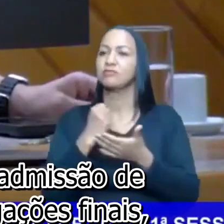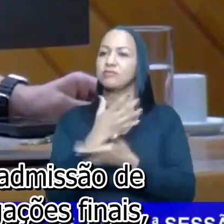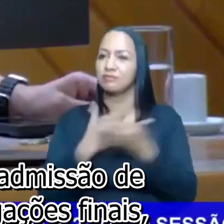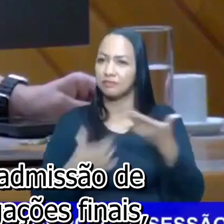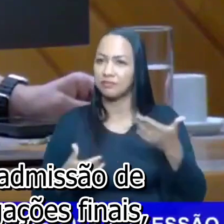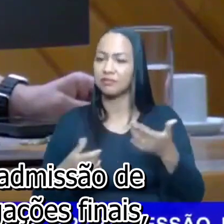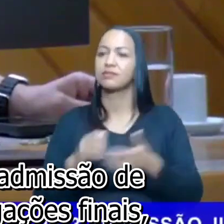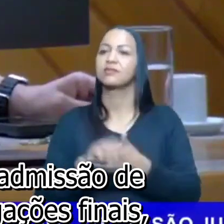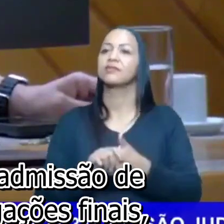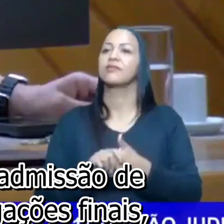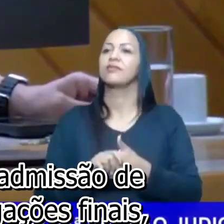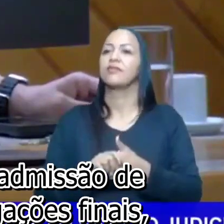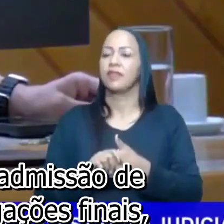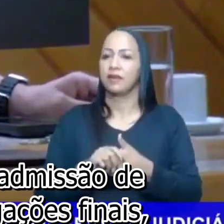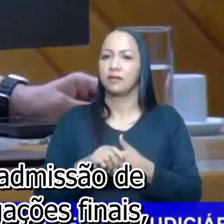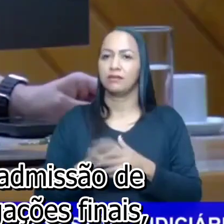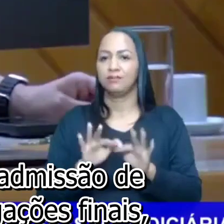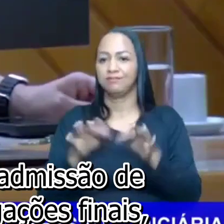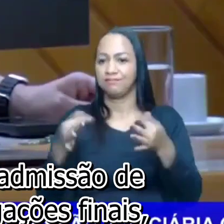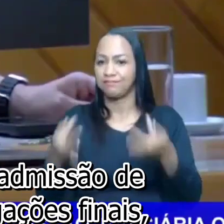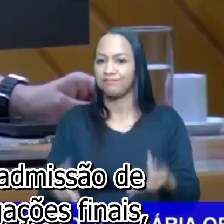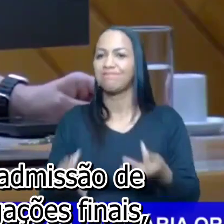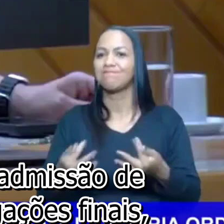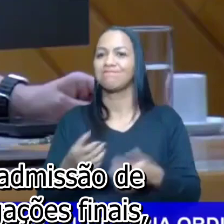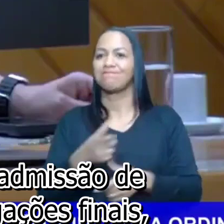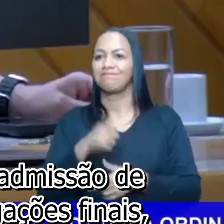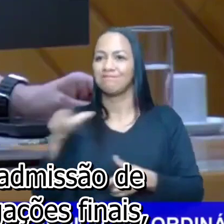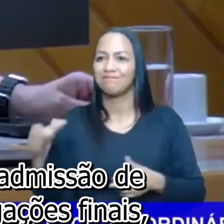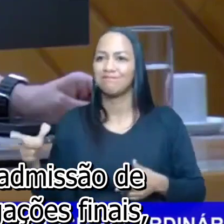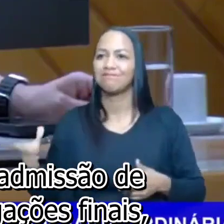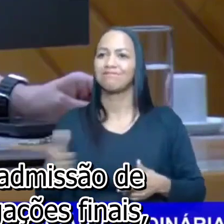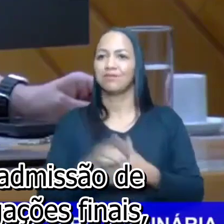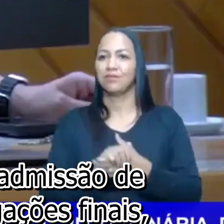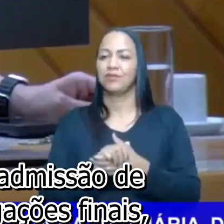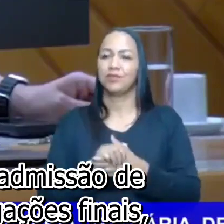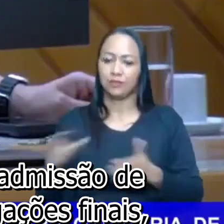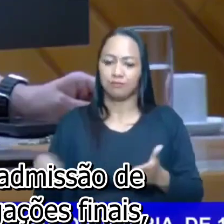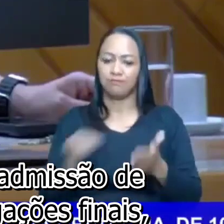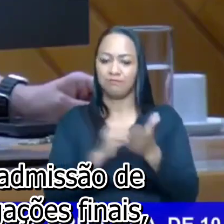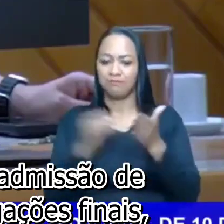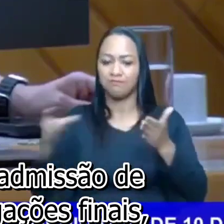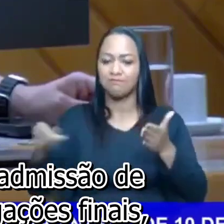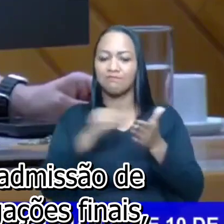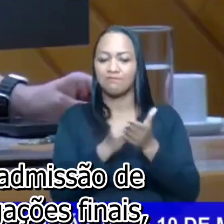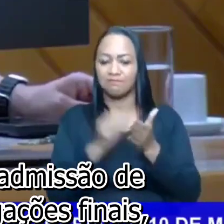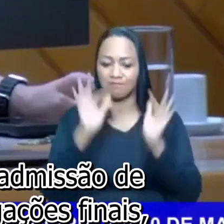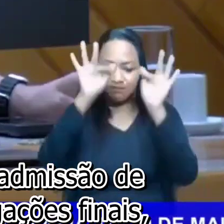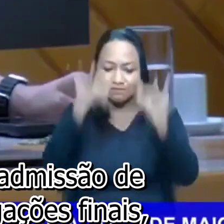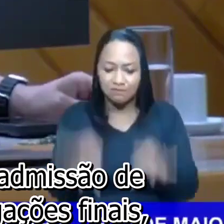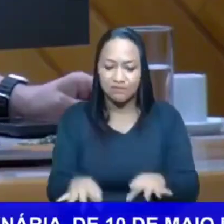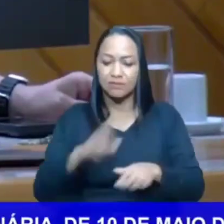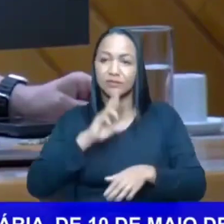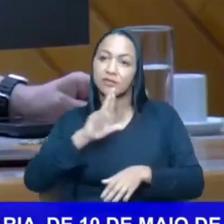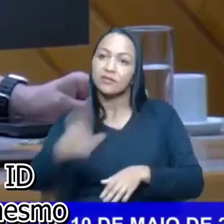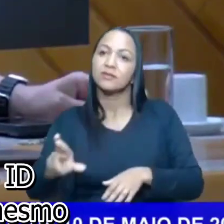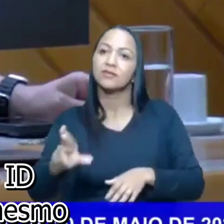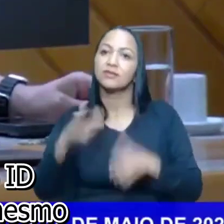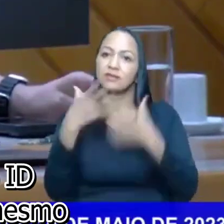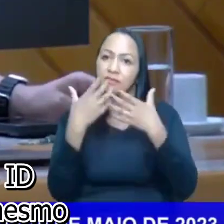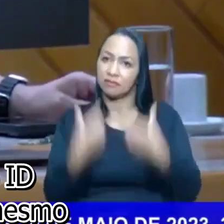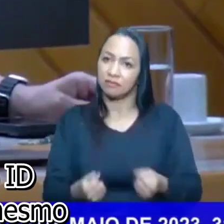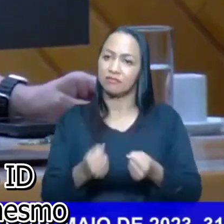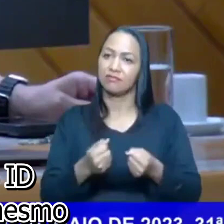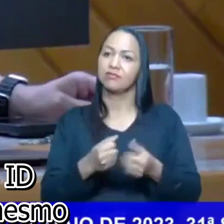de flexibilizar a regra da não admissão de peças apresentadas no prazo concedido para alegações finais e admitir a